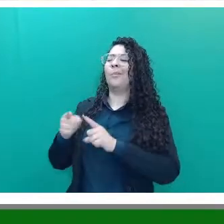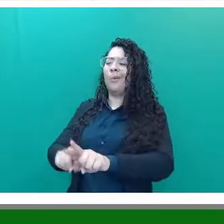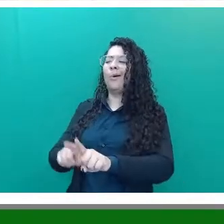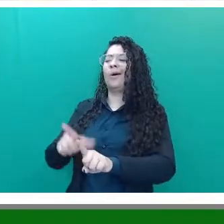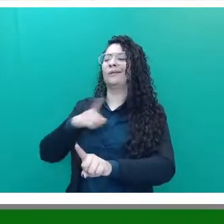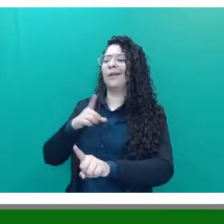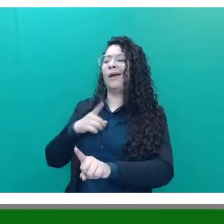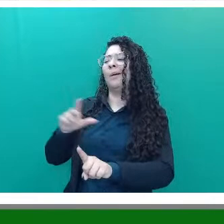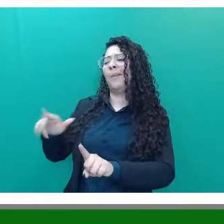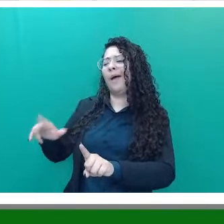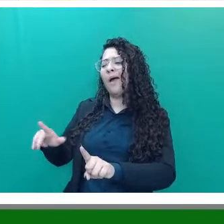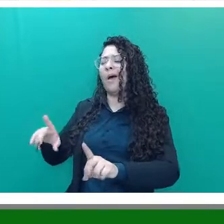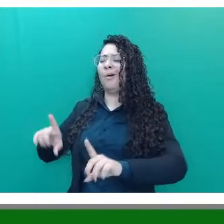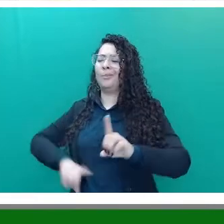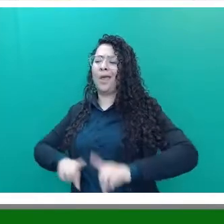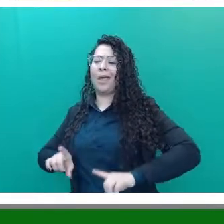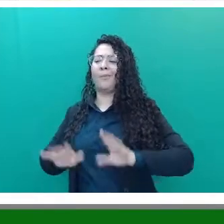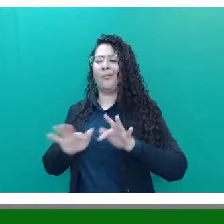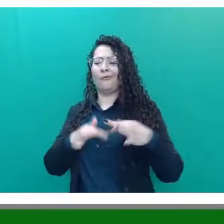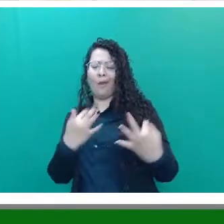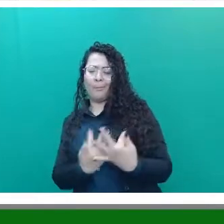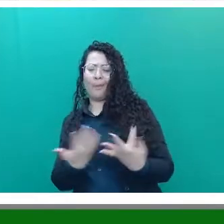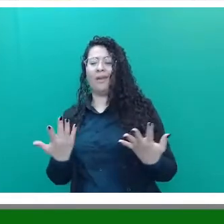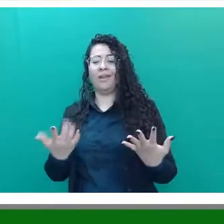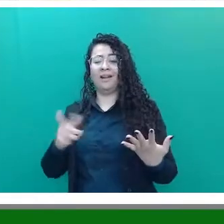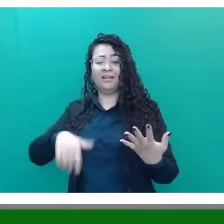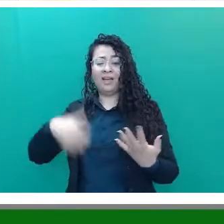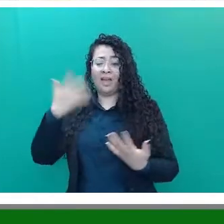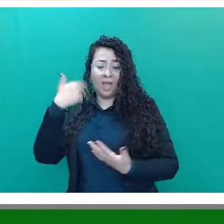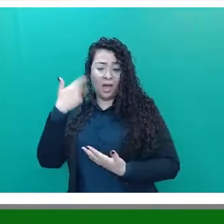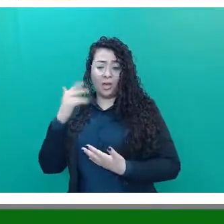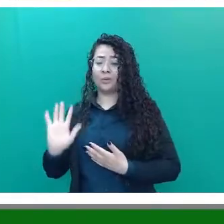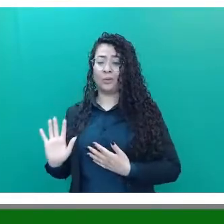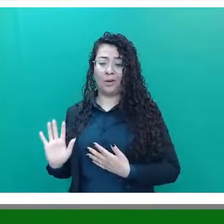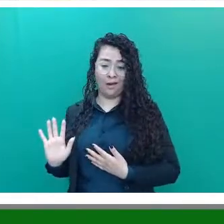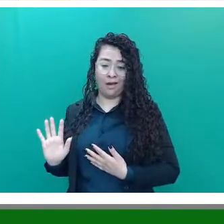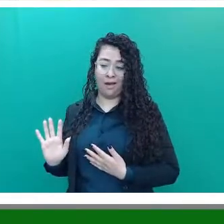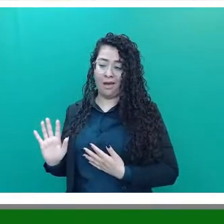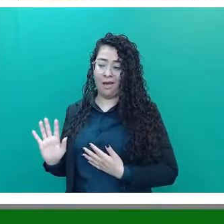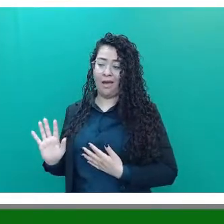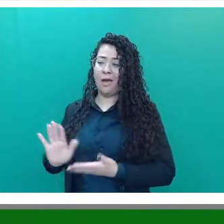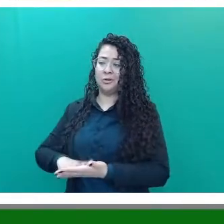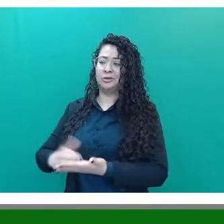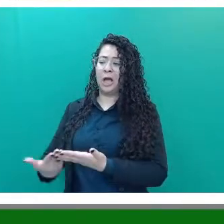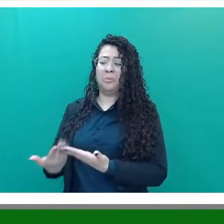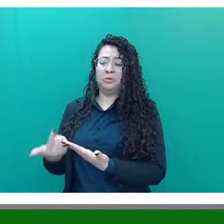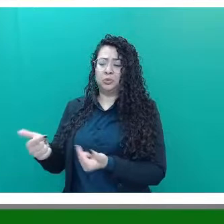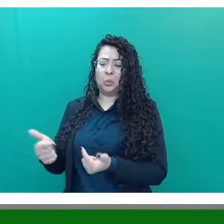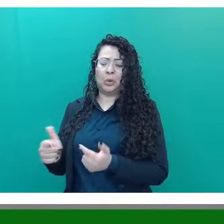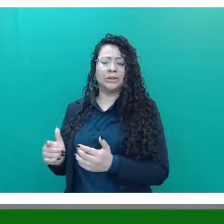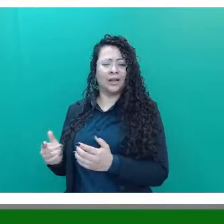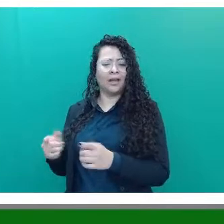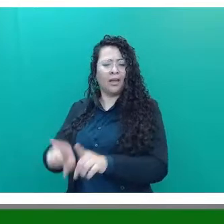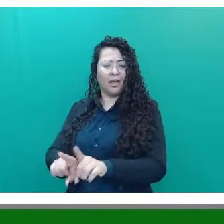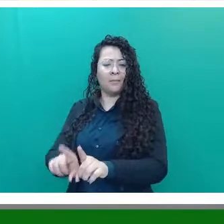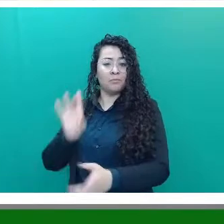e ser visto isso como algo natural, ele ter um acompanhante, um mediador, que não é um intérprete específico daquele